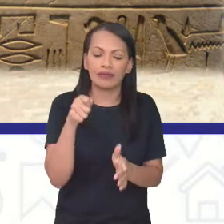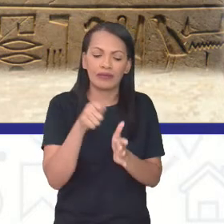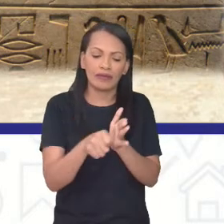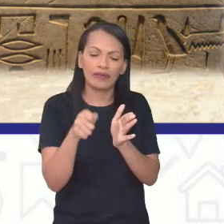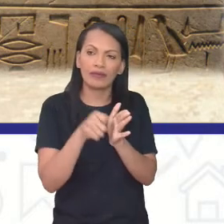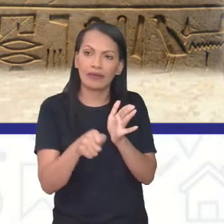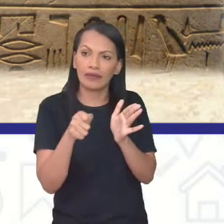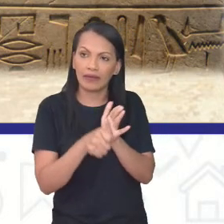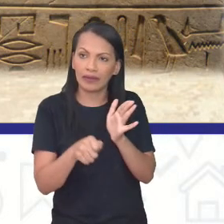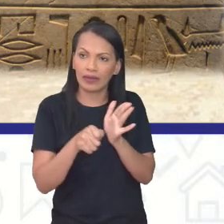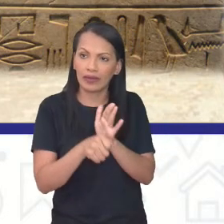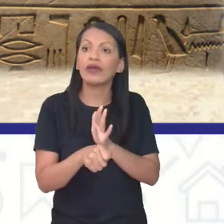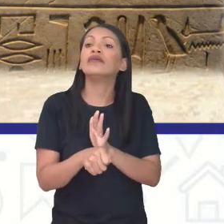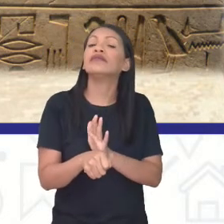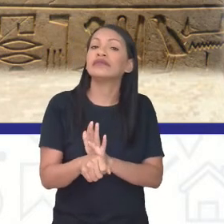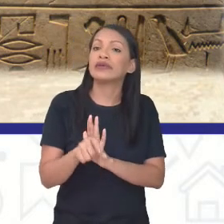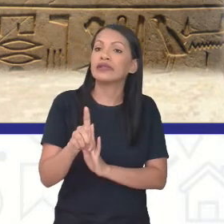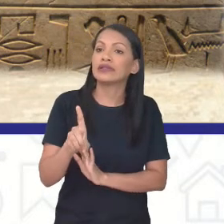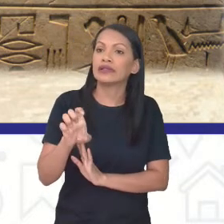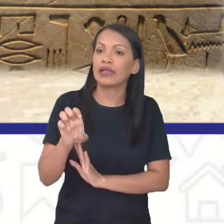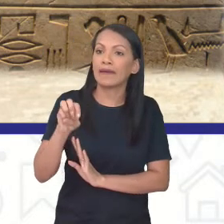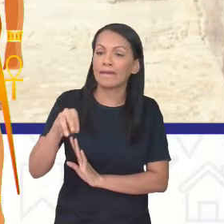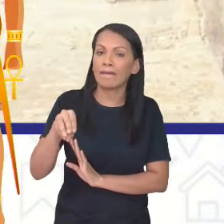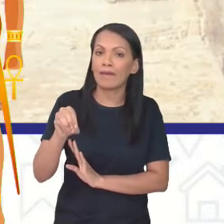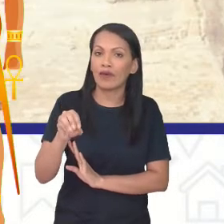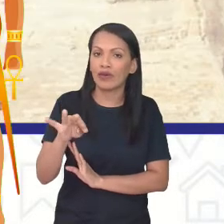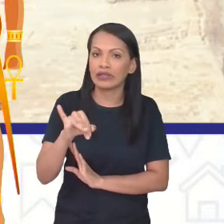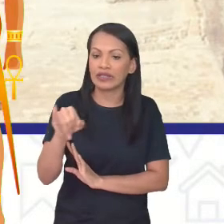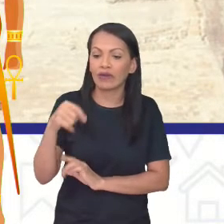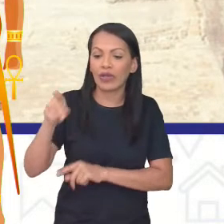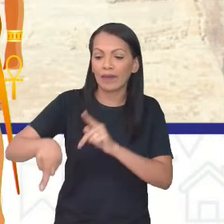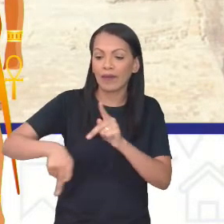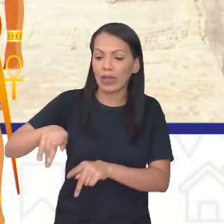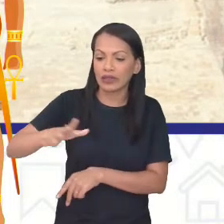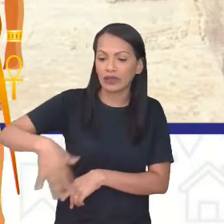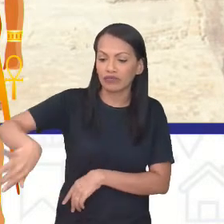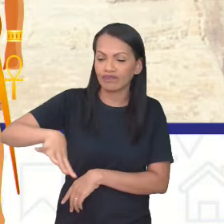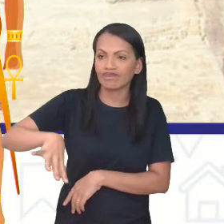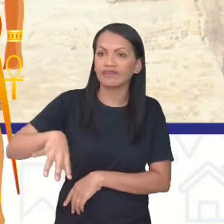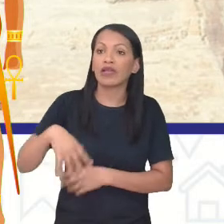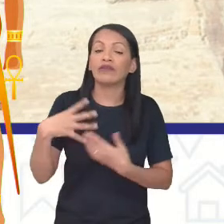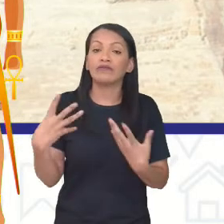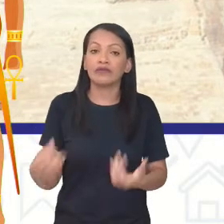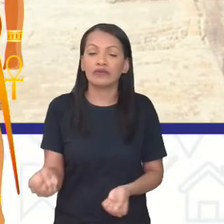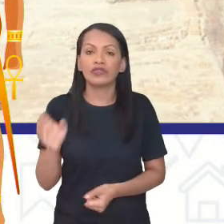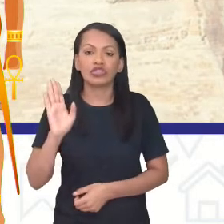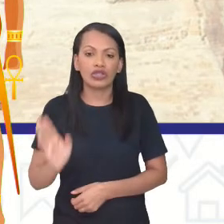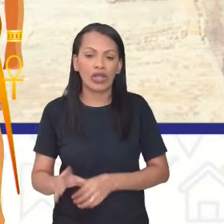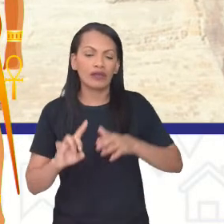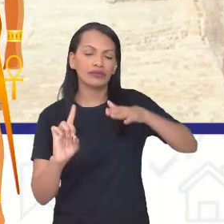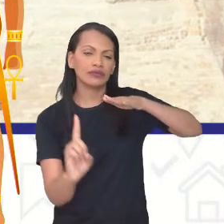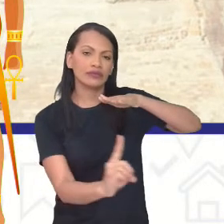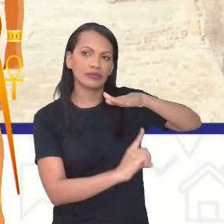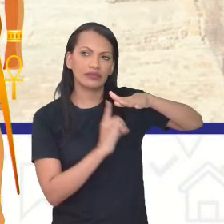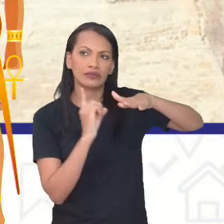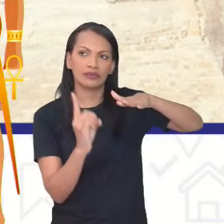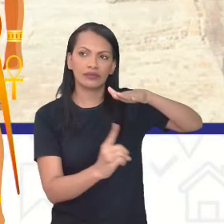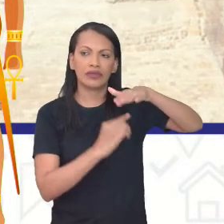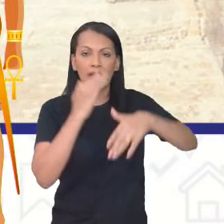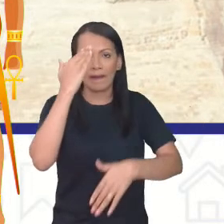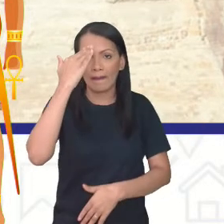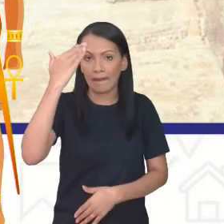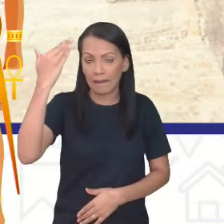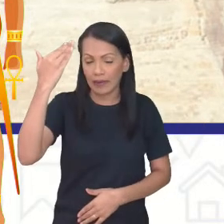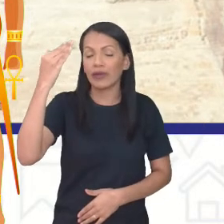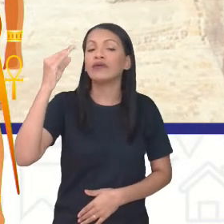né, que era utilizada pela população de forma geral, né? A gente já falou dos deuses, né? A principal divindade